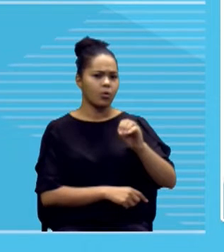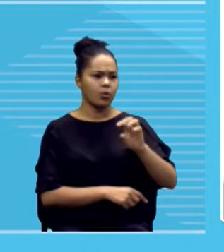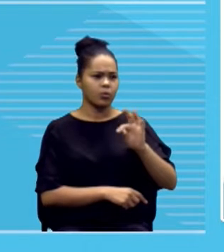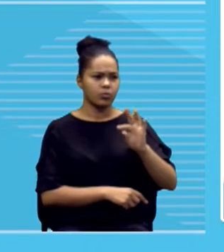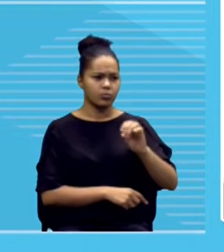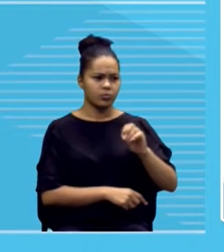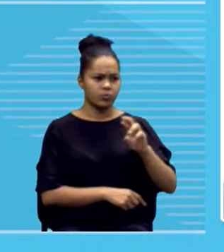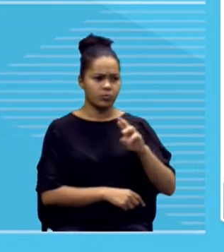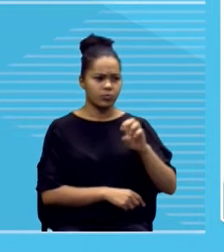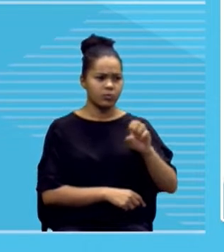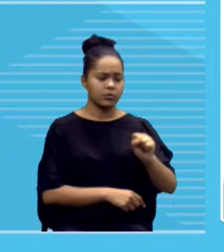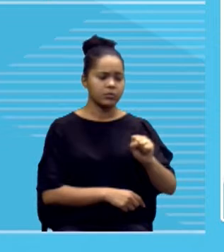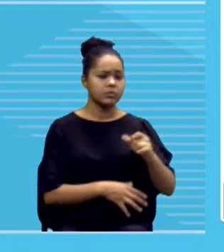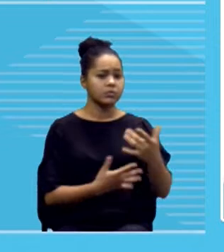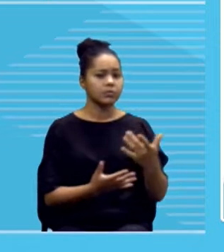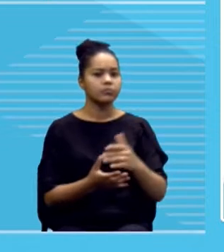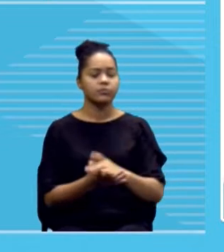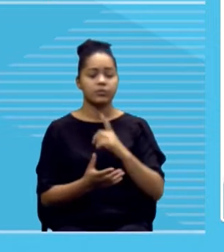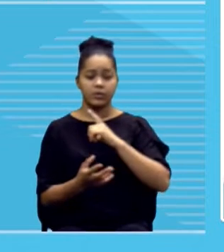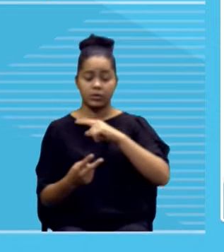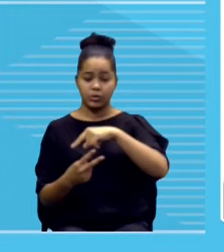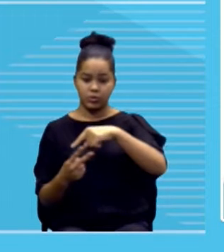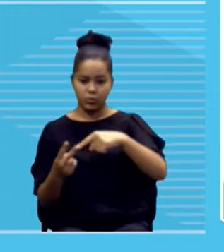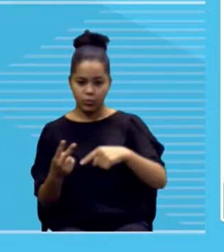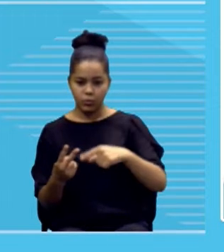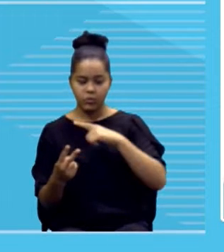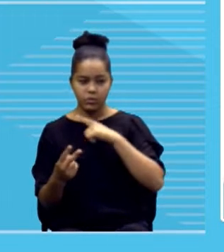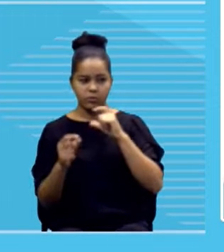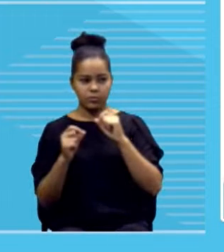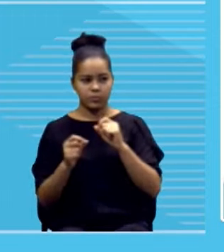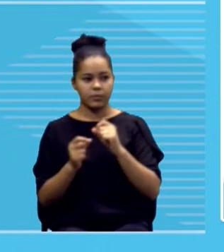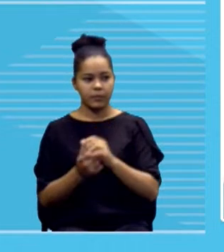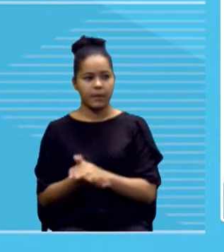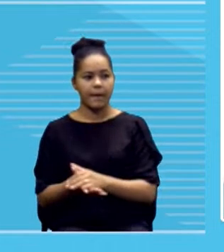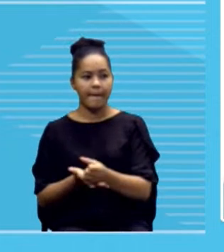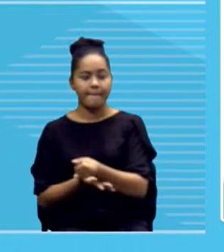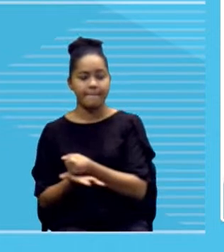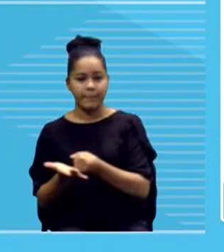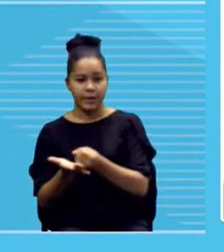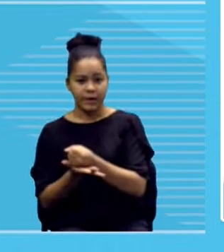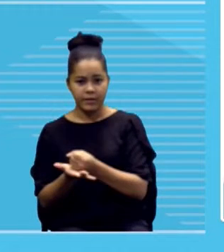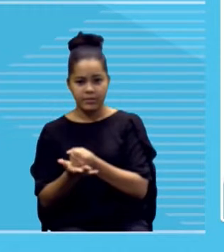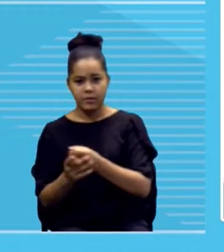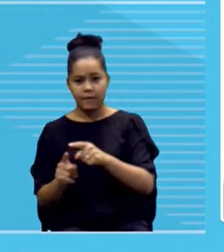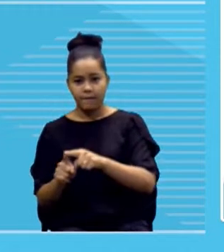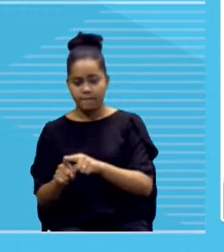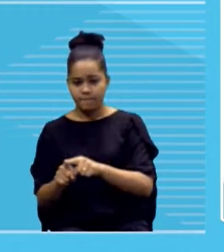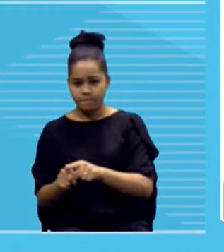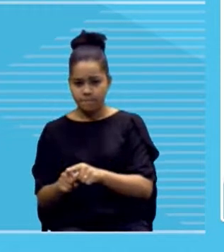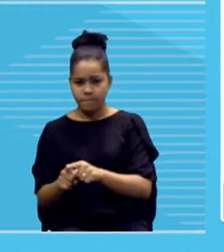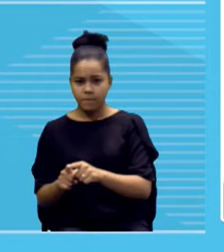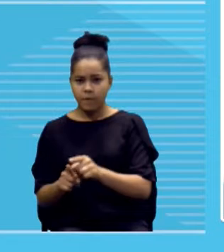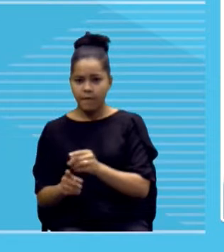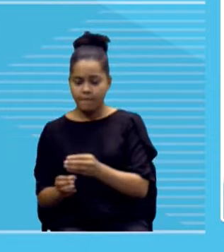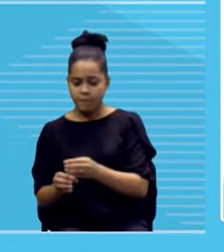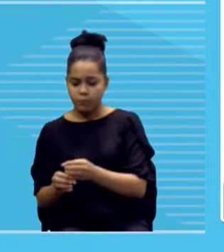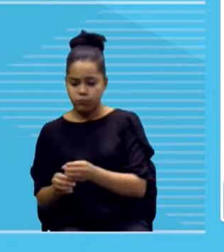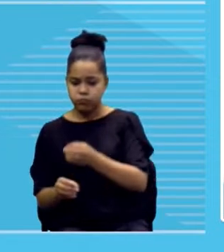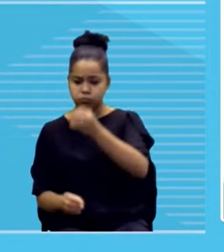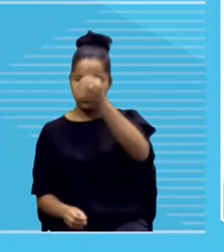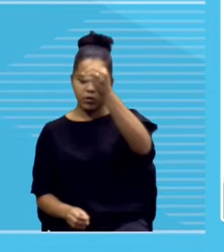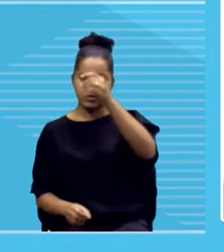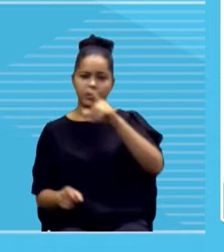eólicos. Os que possuem eixo vertical e os que possuem eixo horizontal. O mais comum é o